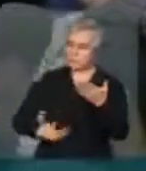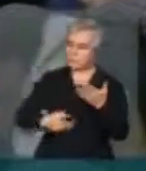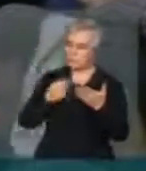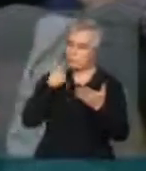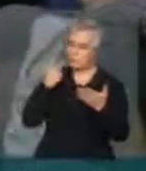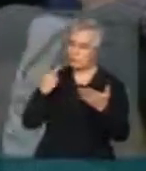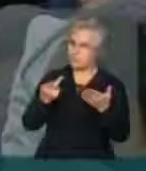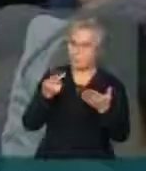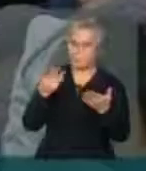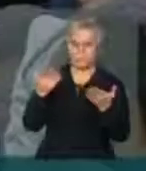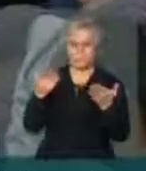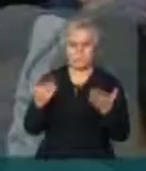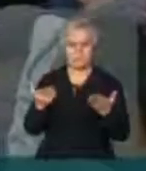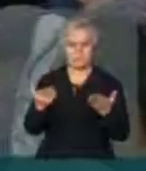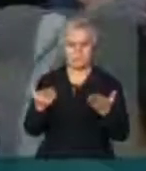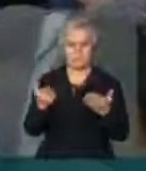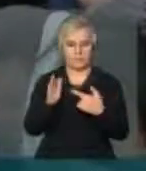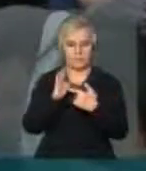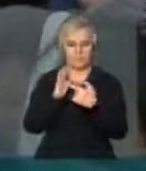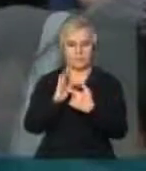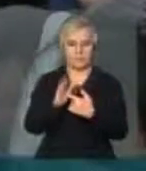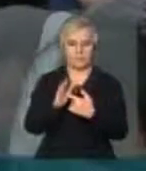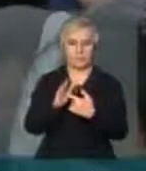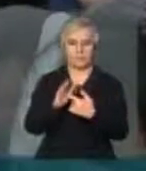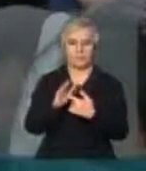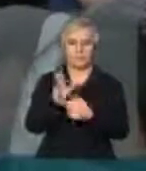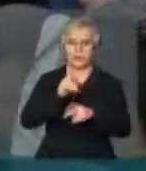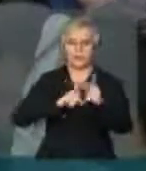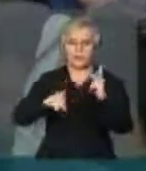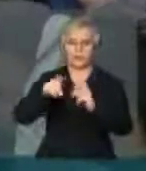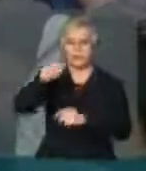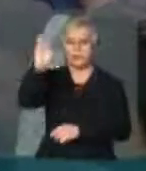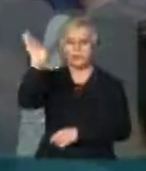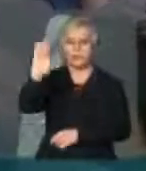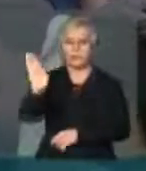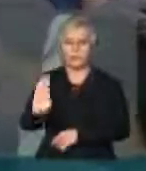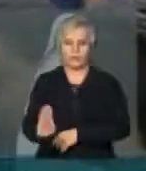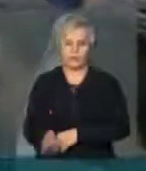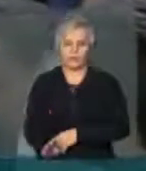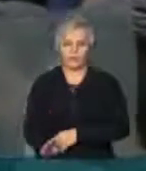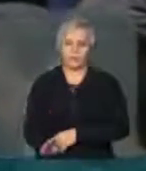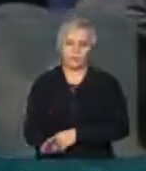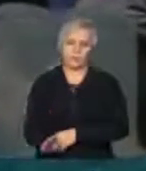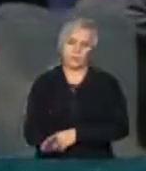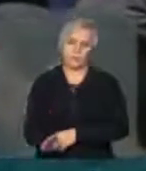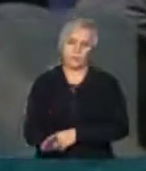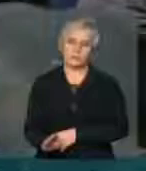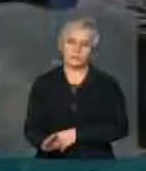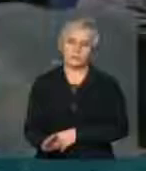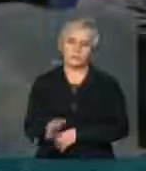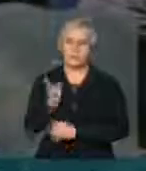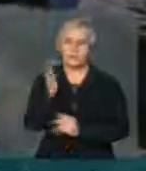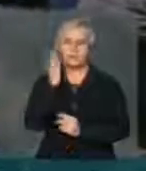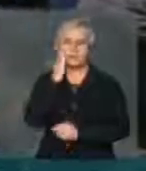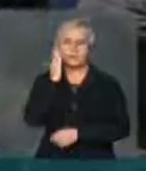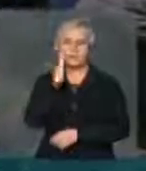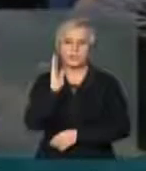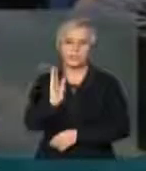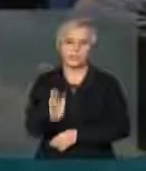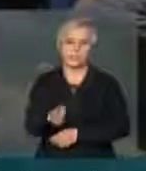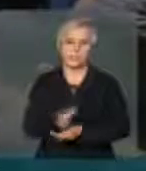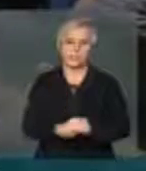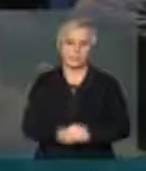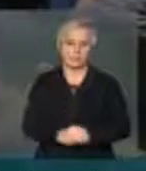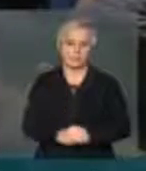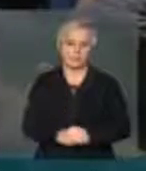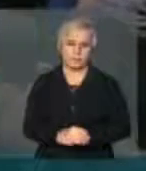de registrar o que o povo brasileiro já sabia, a morte do PAC e o nascimento do PIL. O PIL que já nasce velho, porque